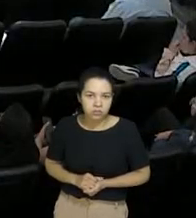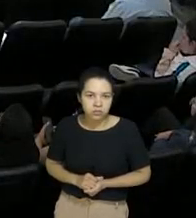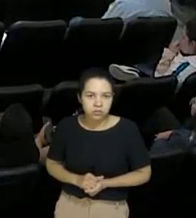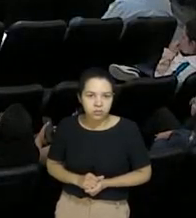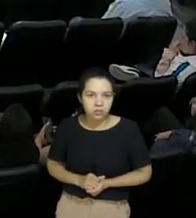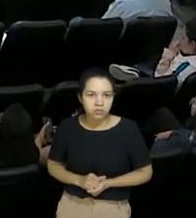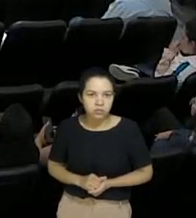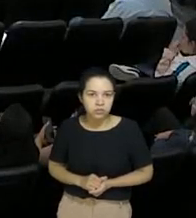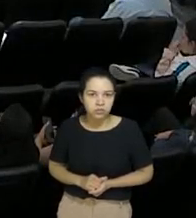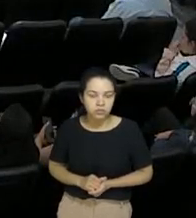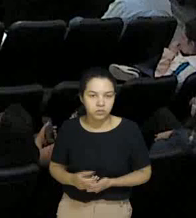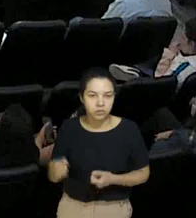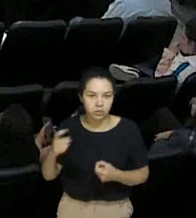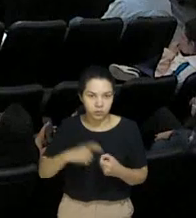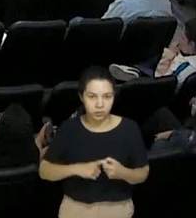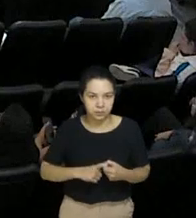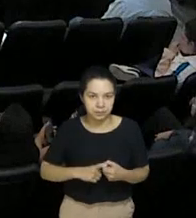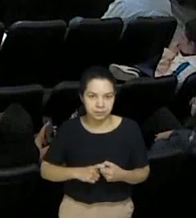Voltar?